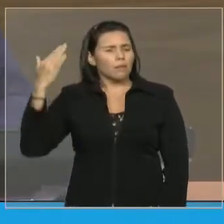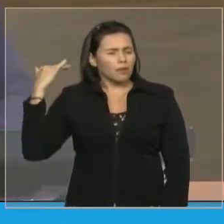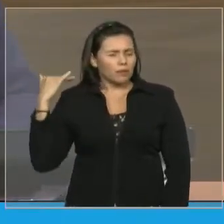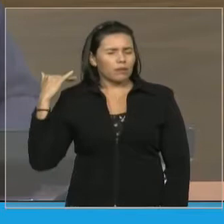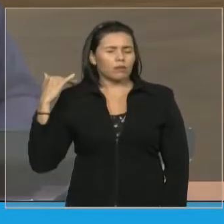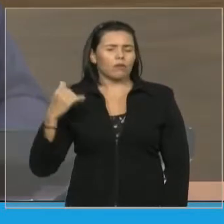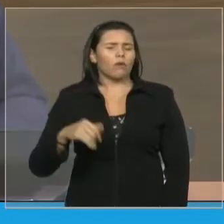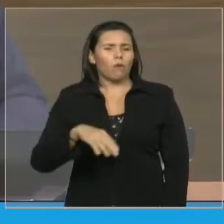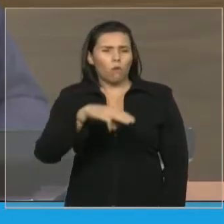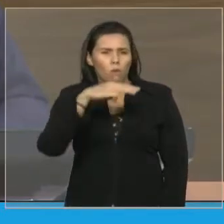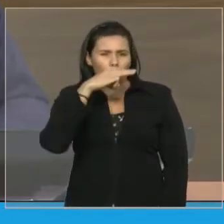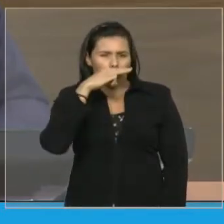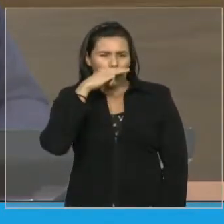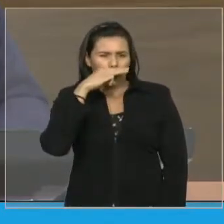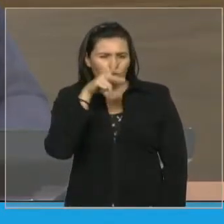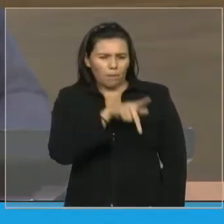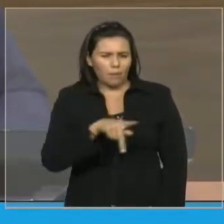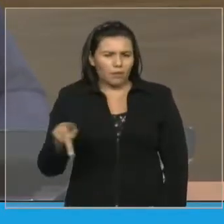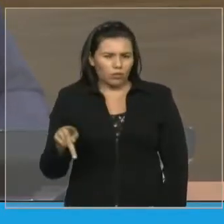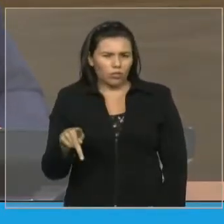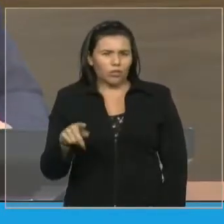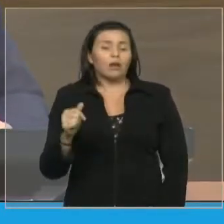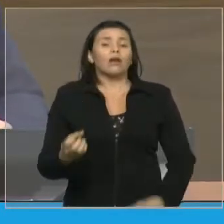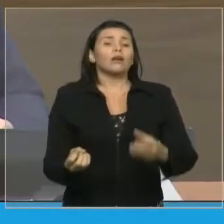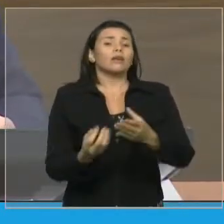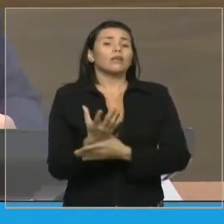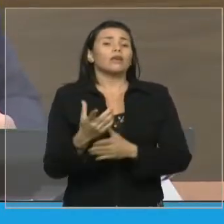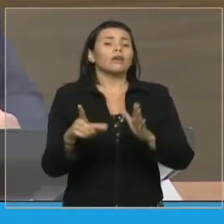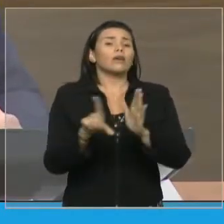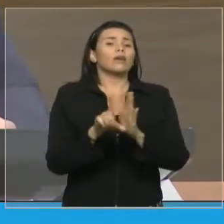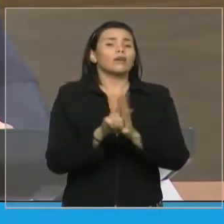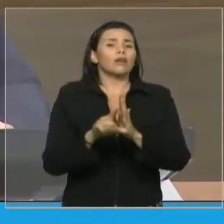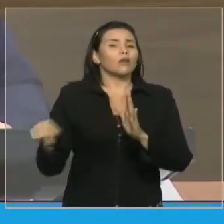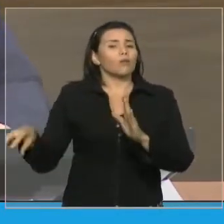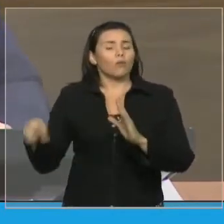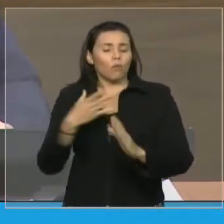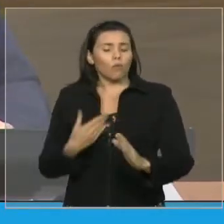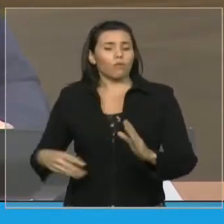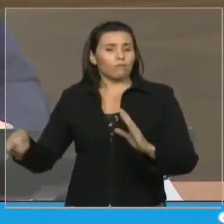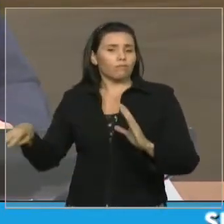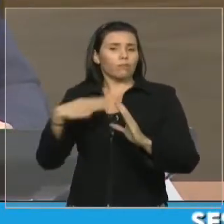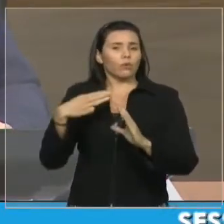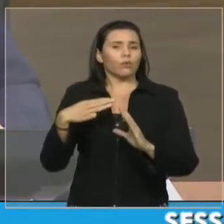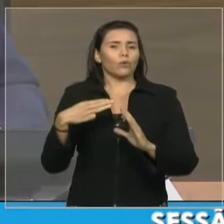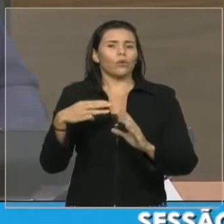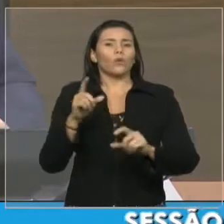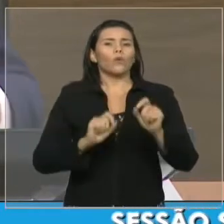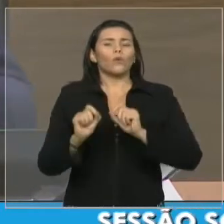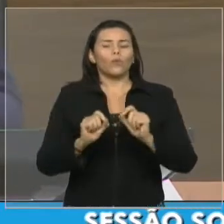saudoso deputado Humberto Coutinho, onde o Poder Executivo